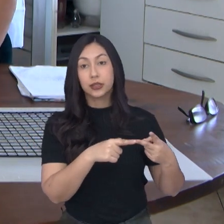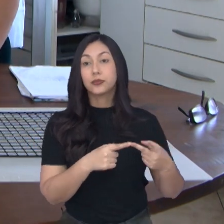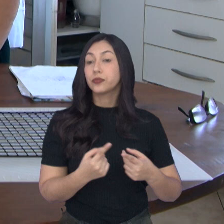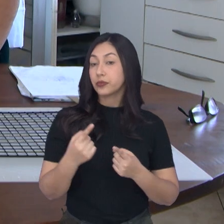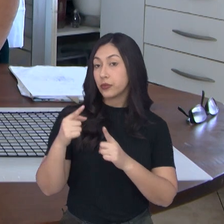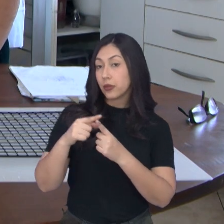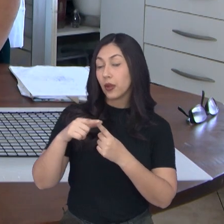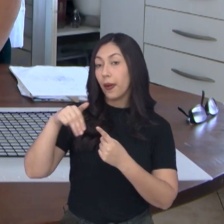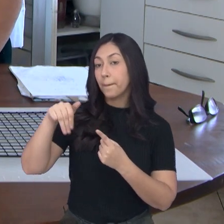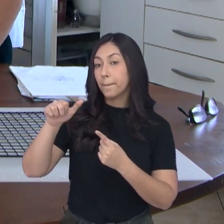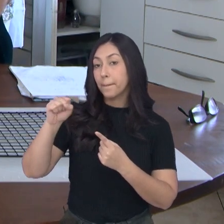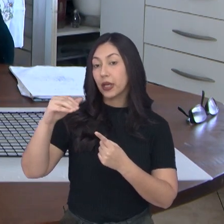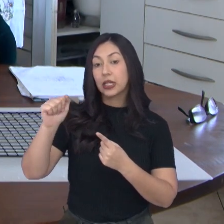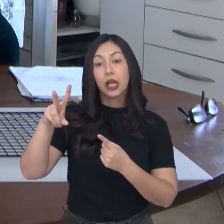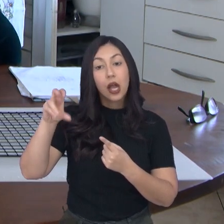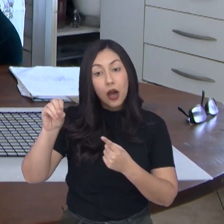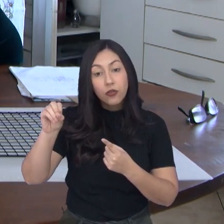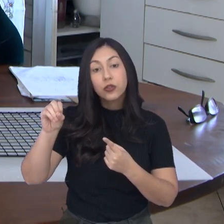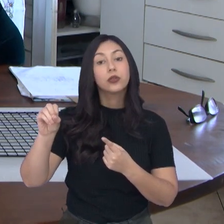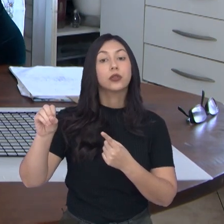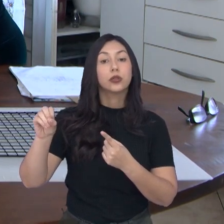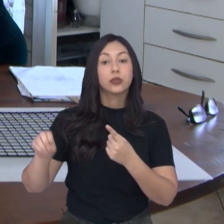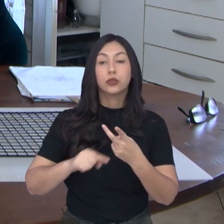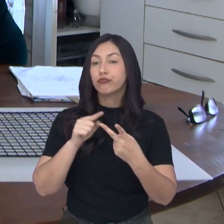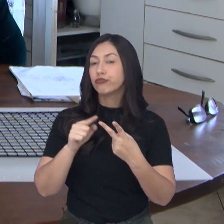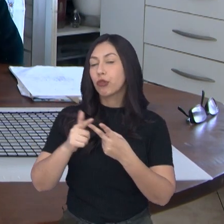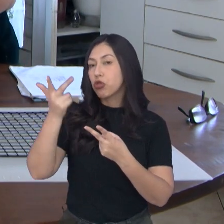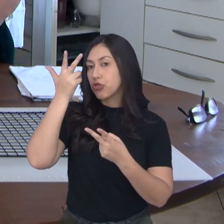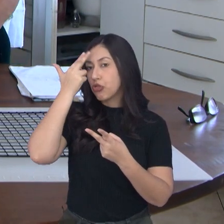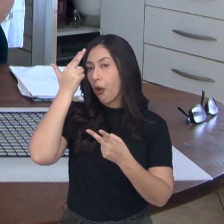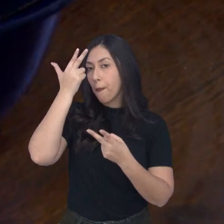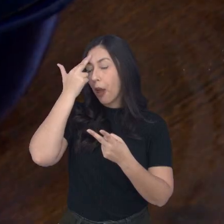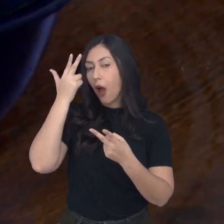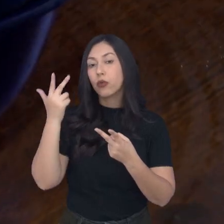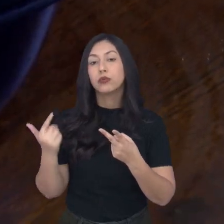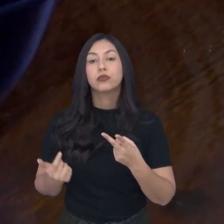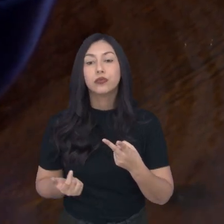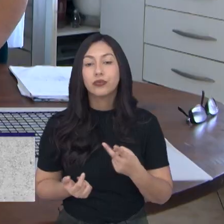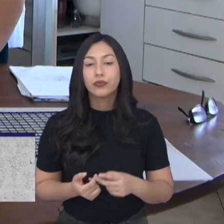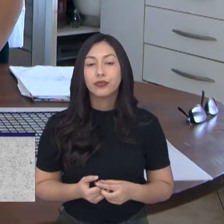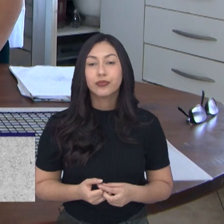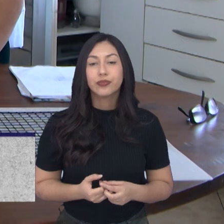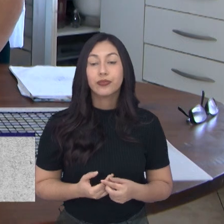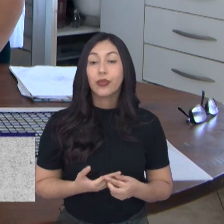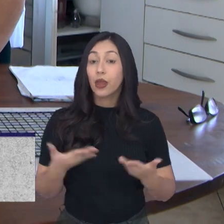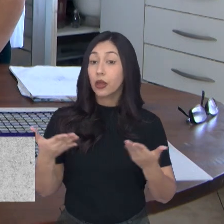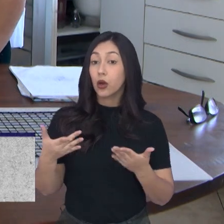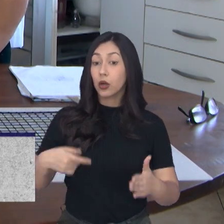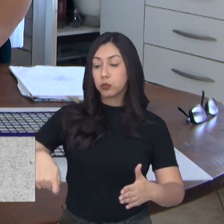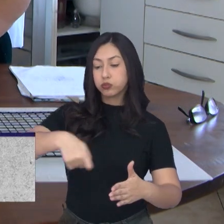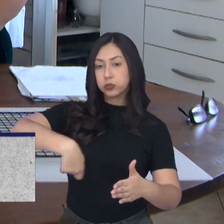mascavo. Posso pôr tudo, pode, né? Pode. O açúcar mascavo. Açúcar mascavo. O refinado. O refinado. Agora você vai